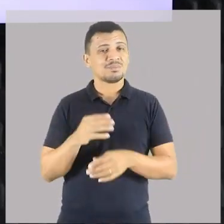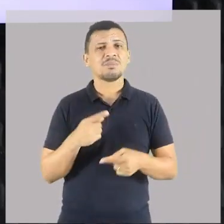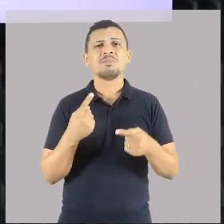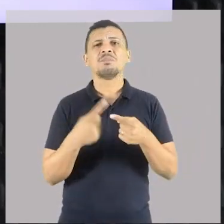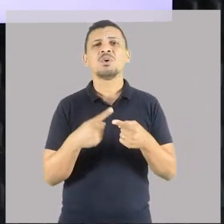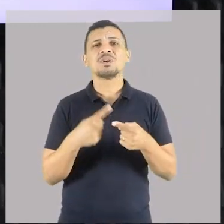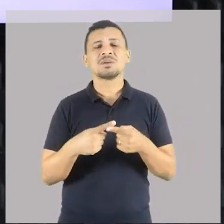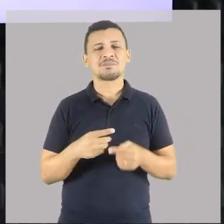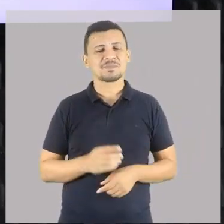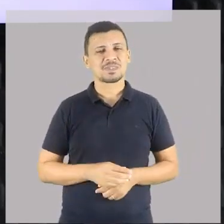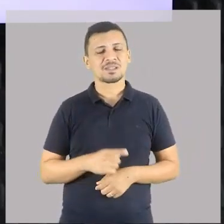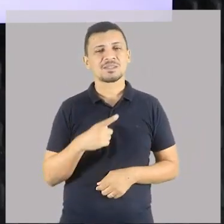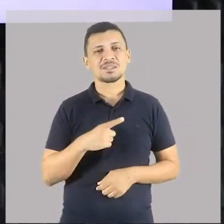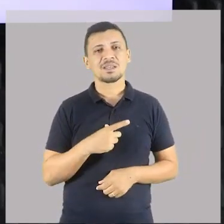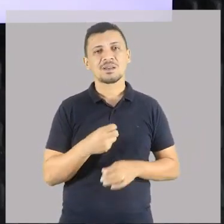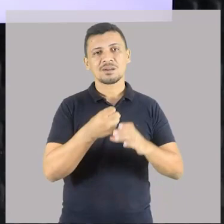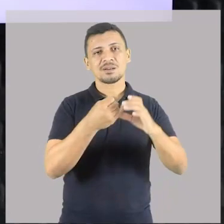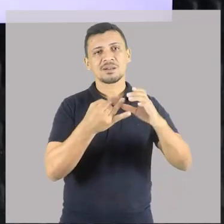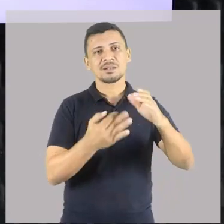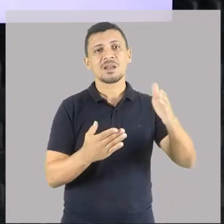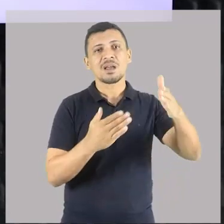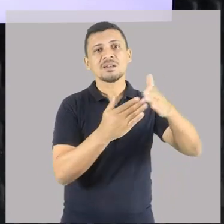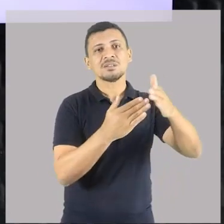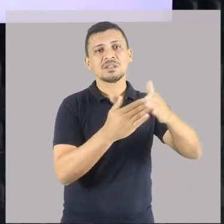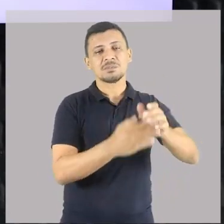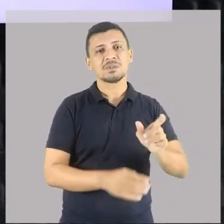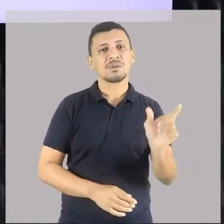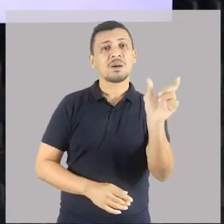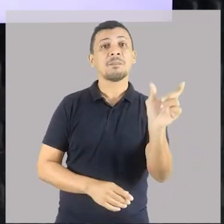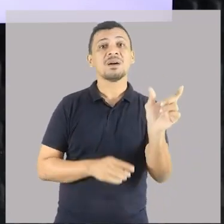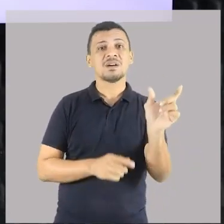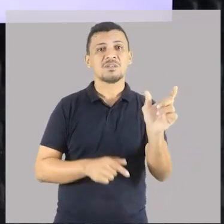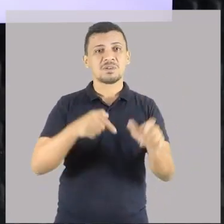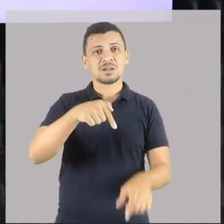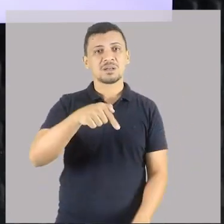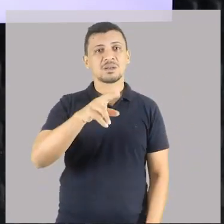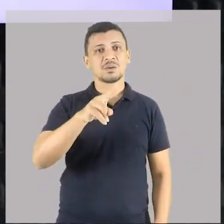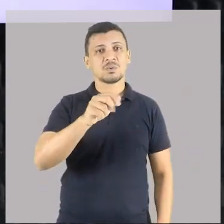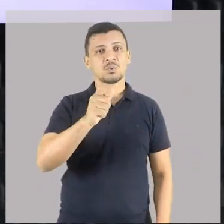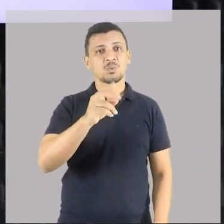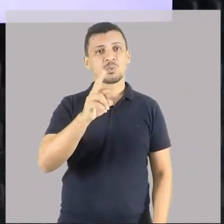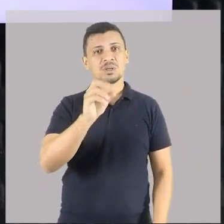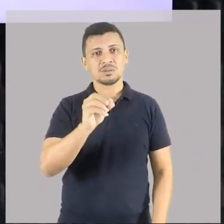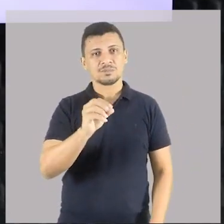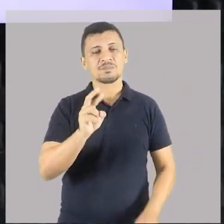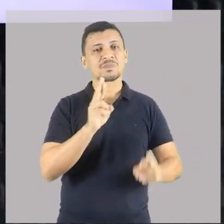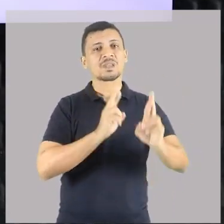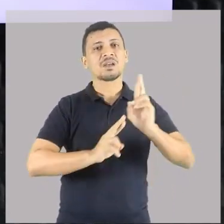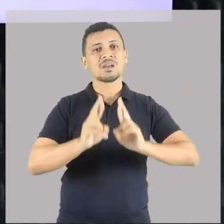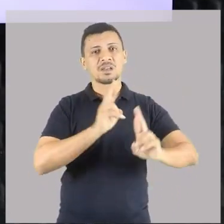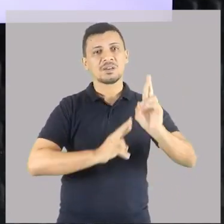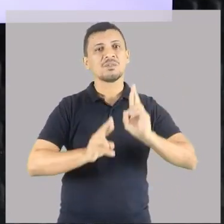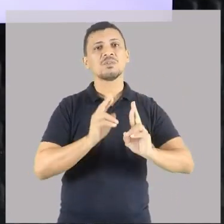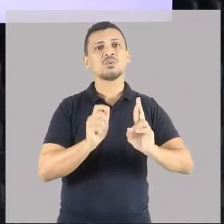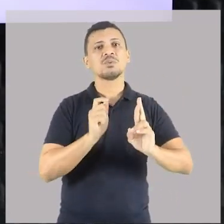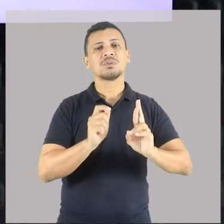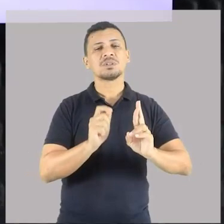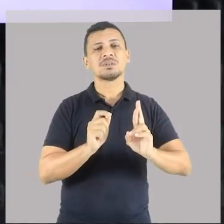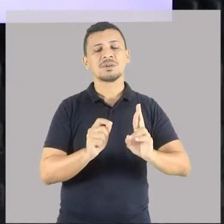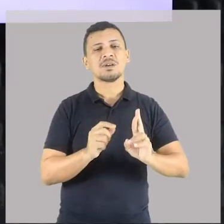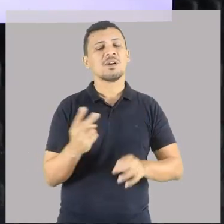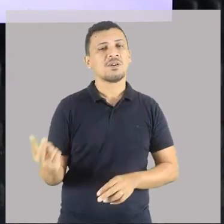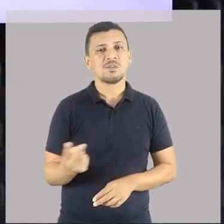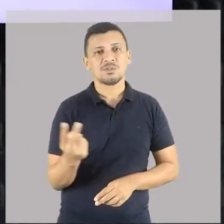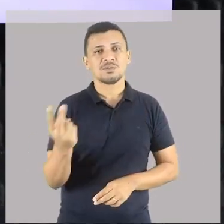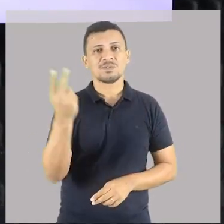Porque essa característica está limitando o termo quadro. Então, aí você tem uma referência do valor adjetivo restritivo,